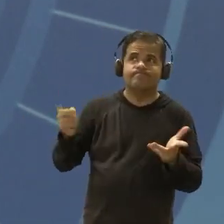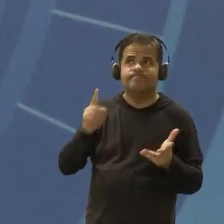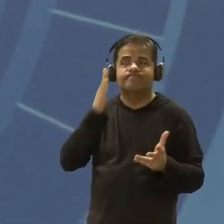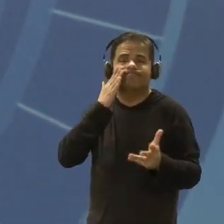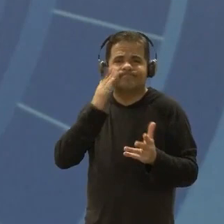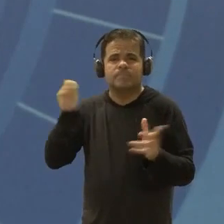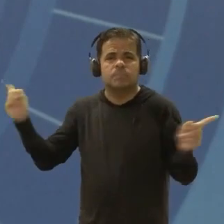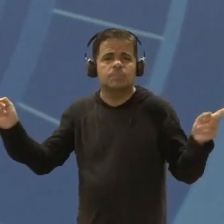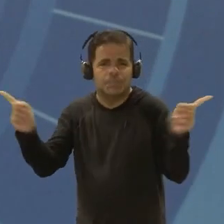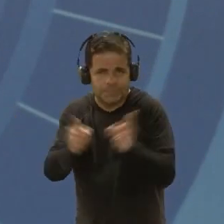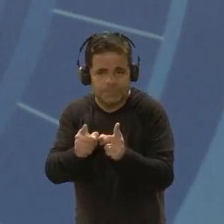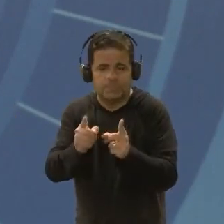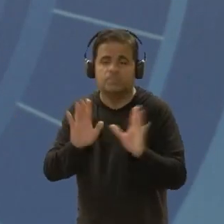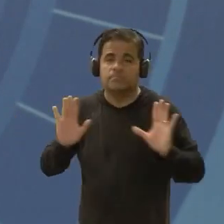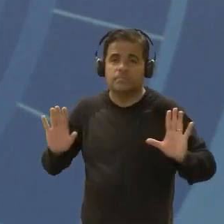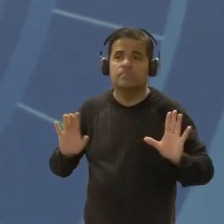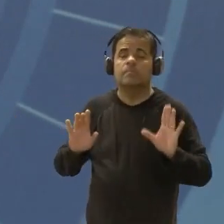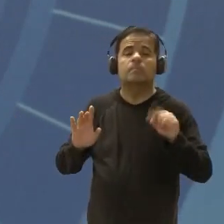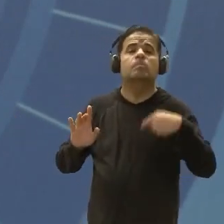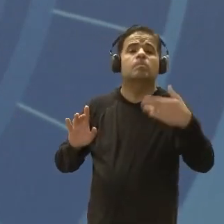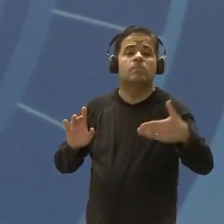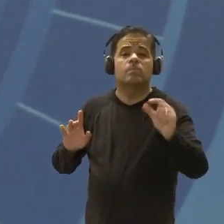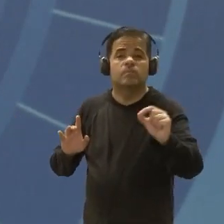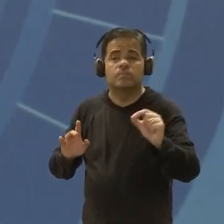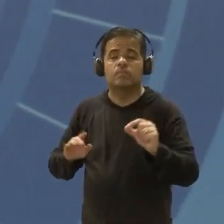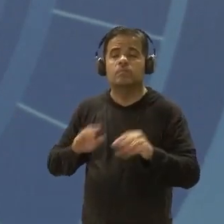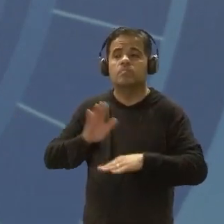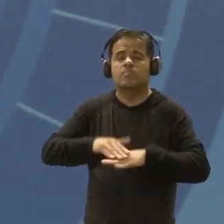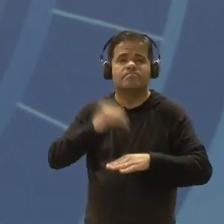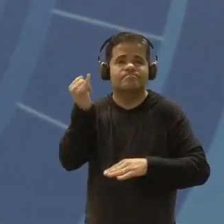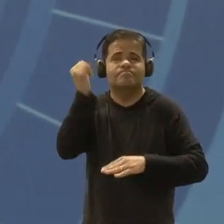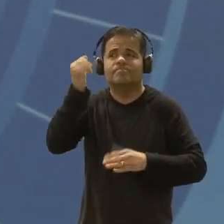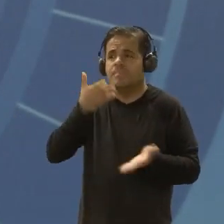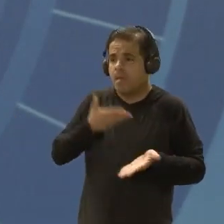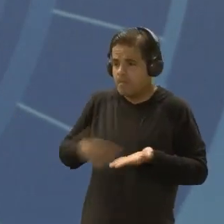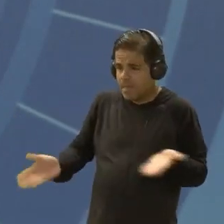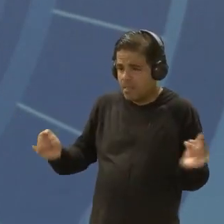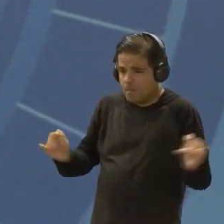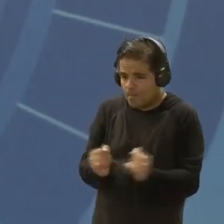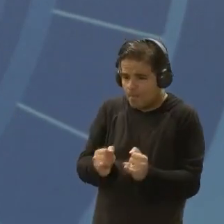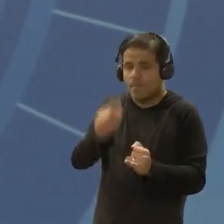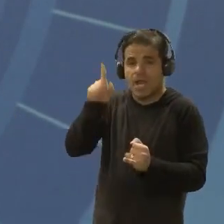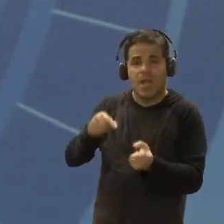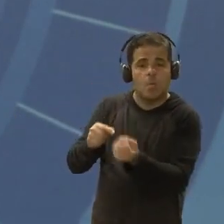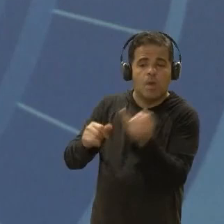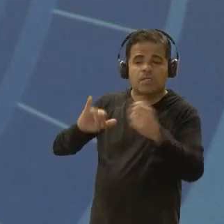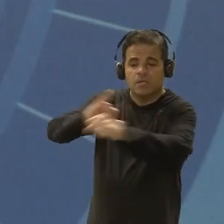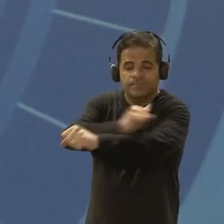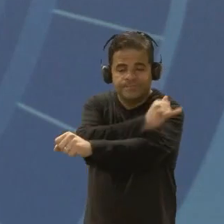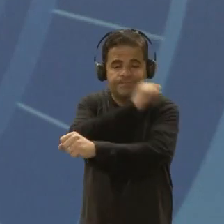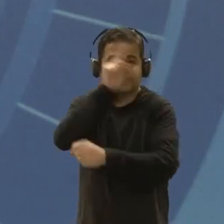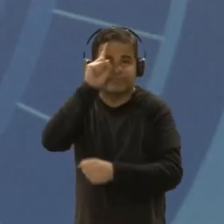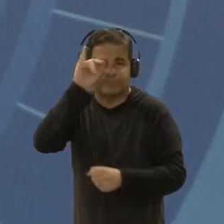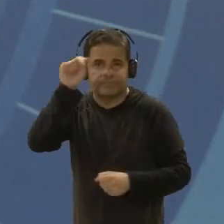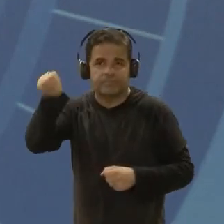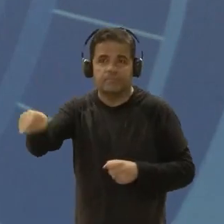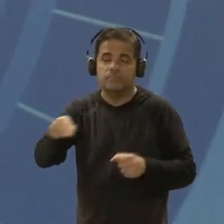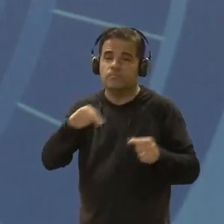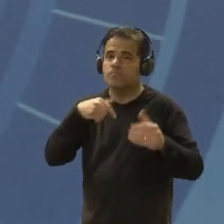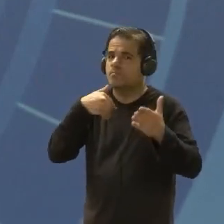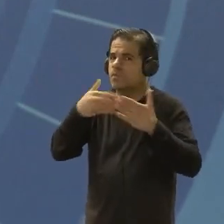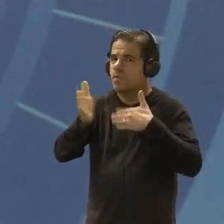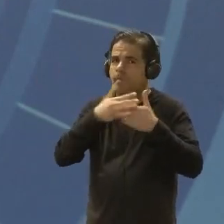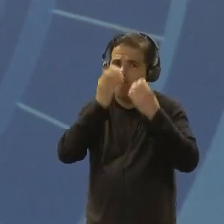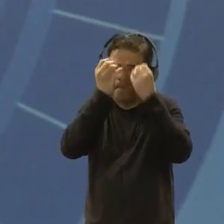sabemos de curto prazo é que o que importa para perder peso é a quantidade de calorias do dia. Não importa